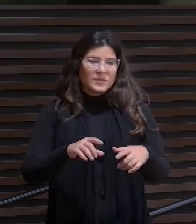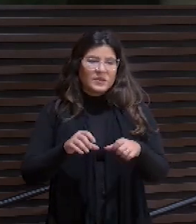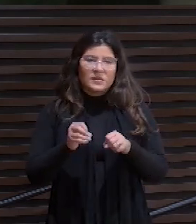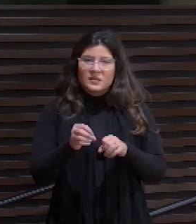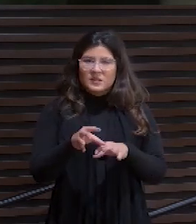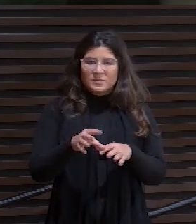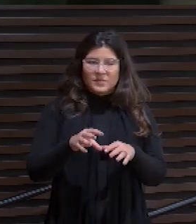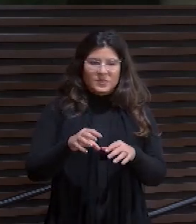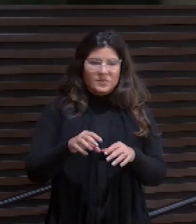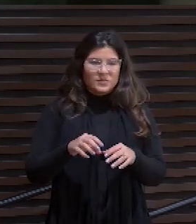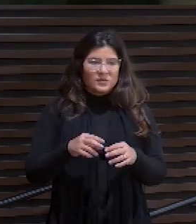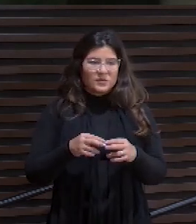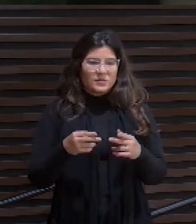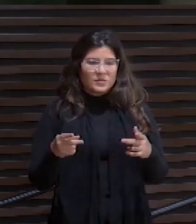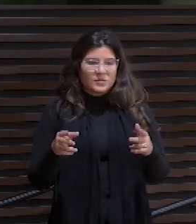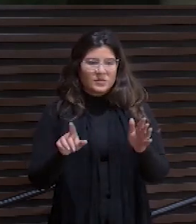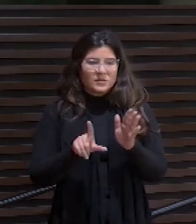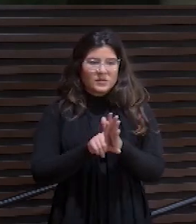me adoram.